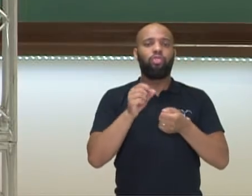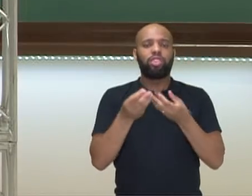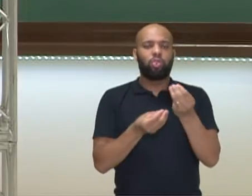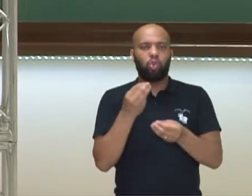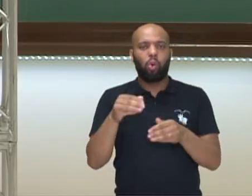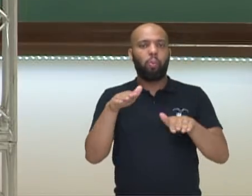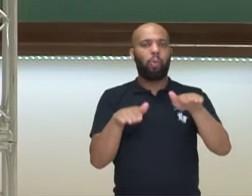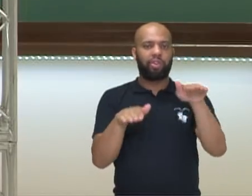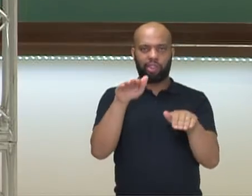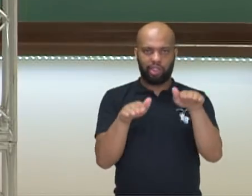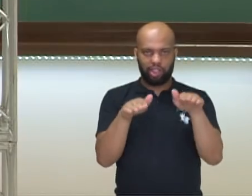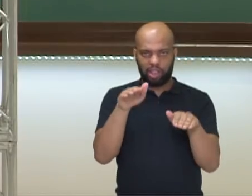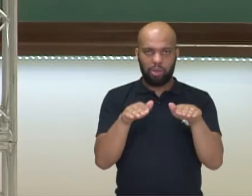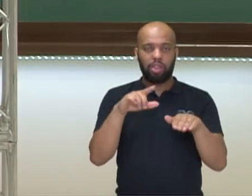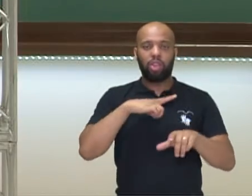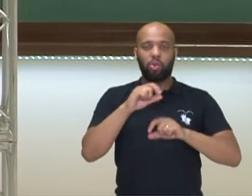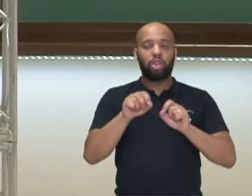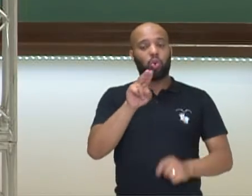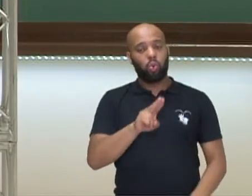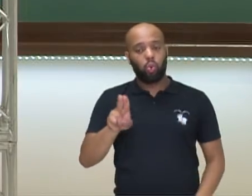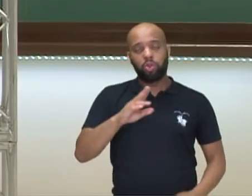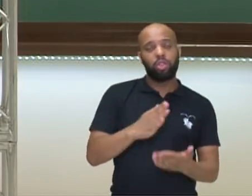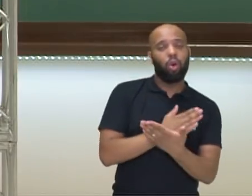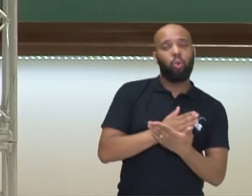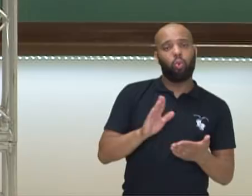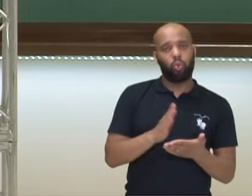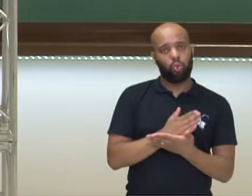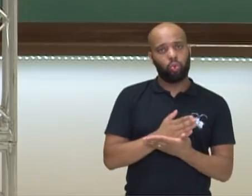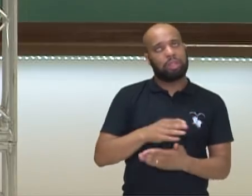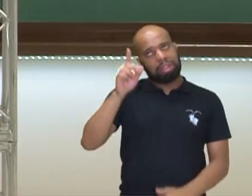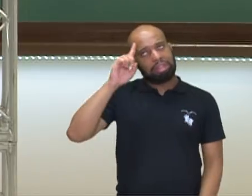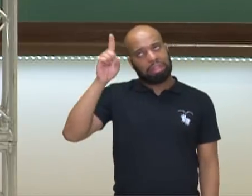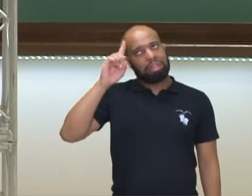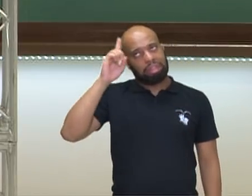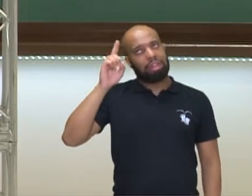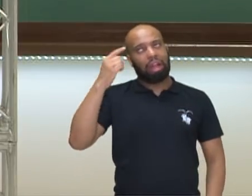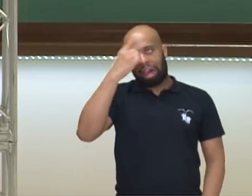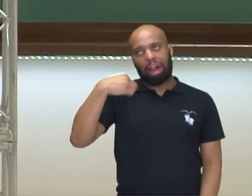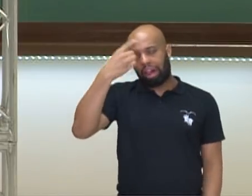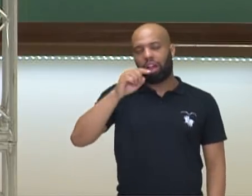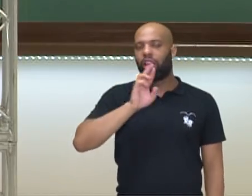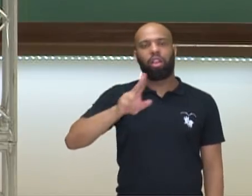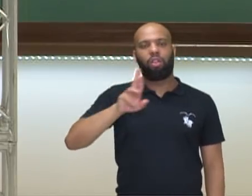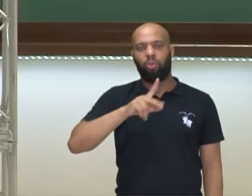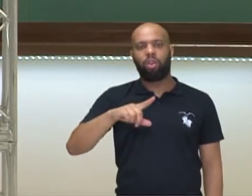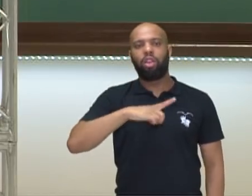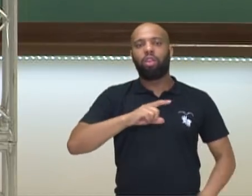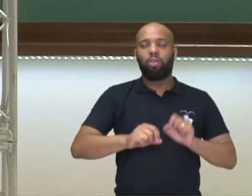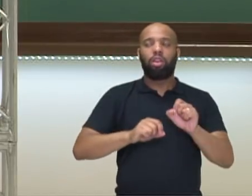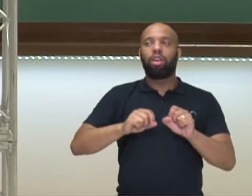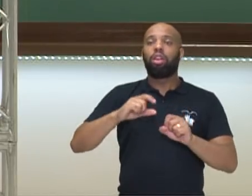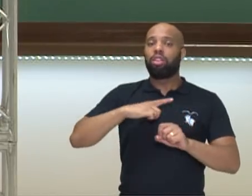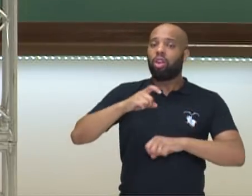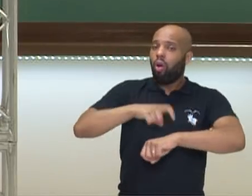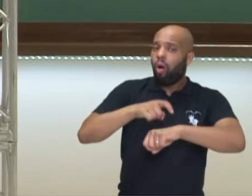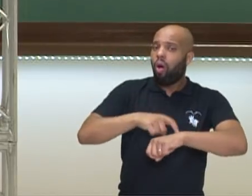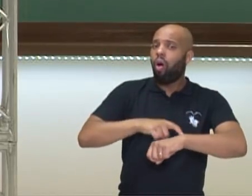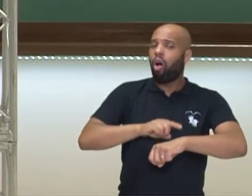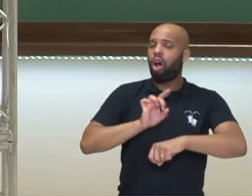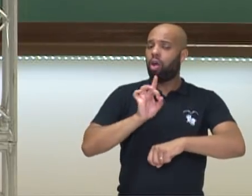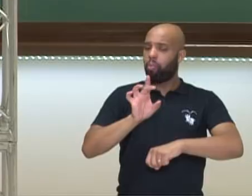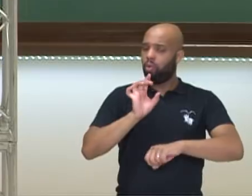O uso com temperança, com os limites, né? Respeitar aí horários e